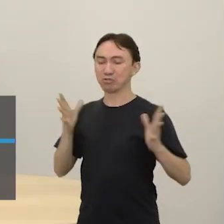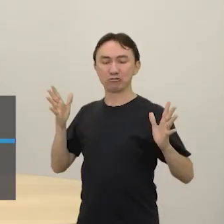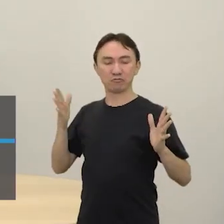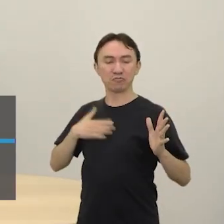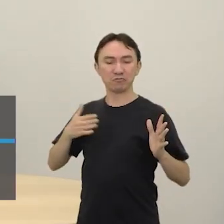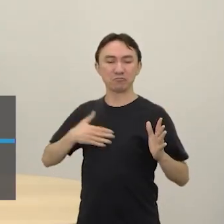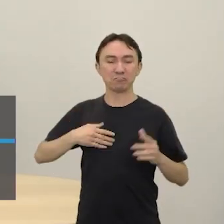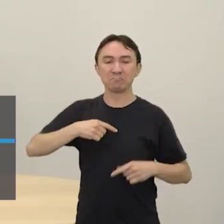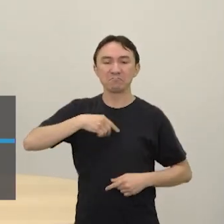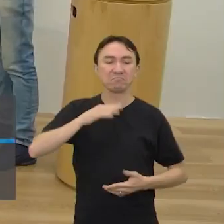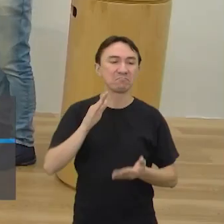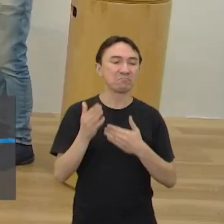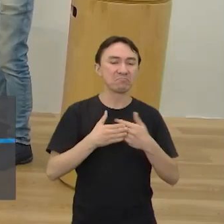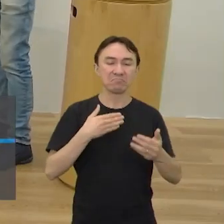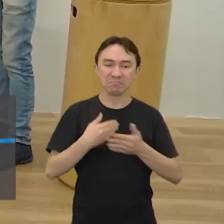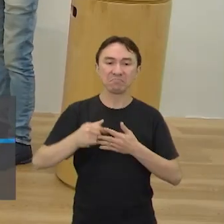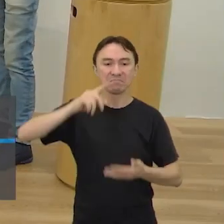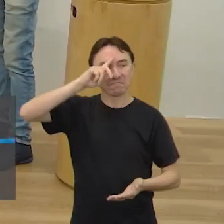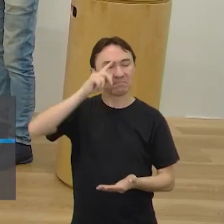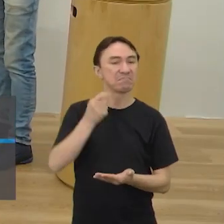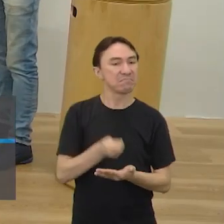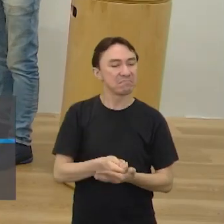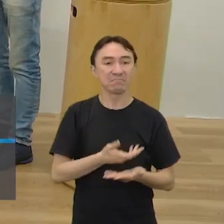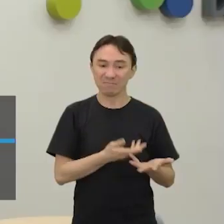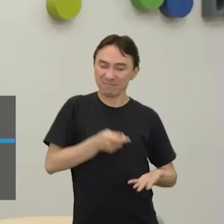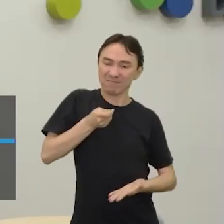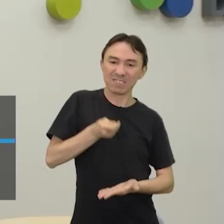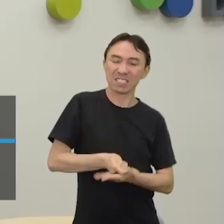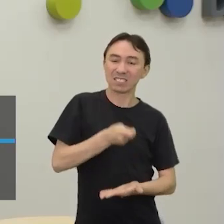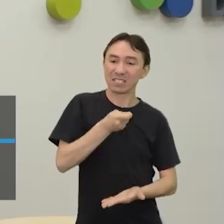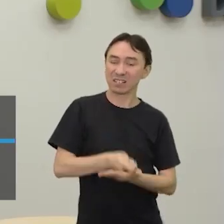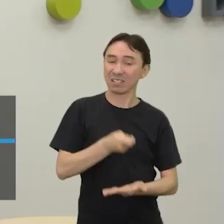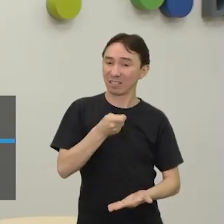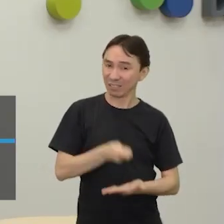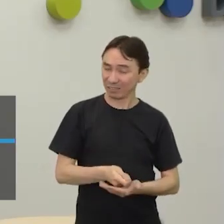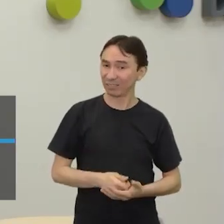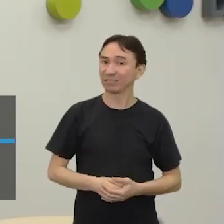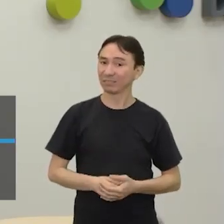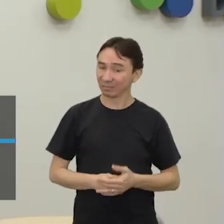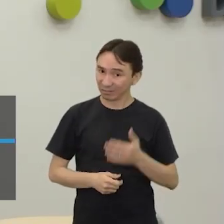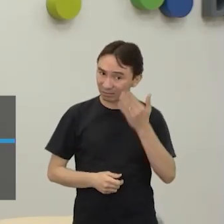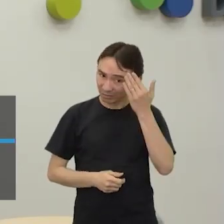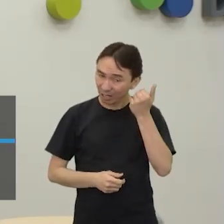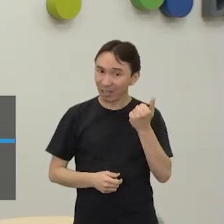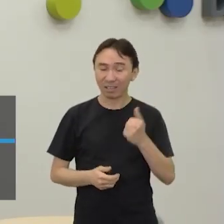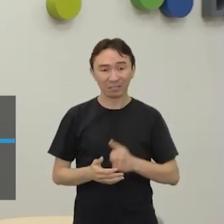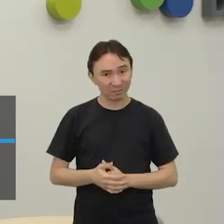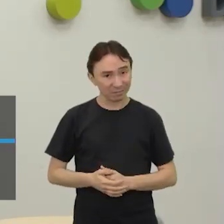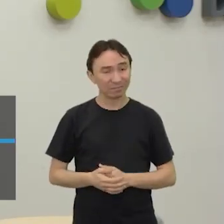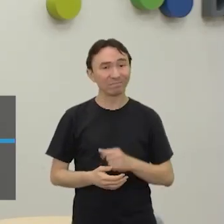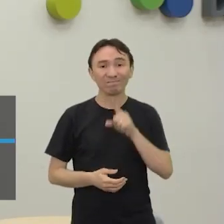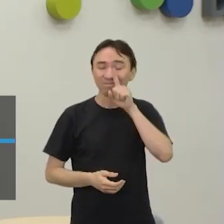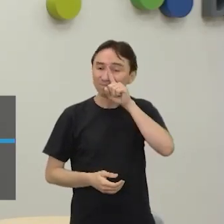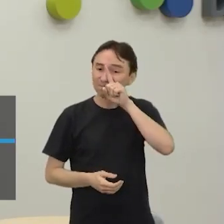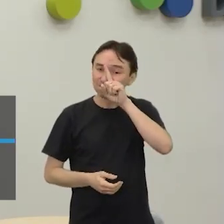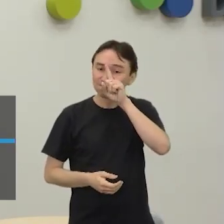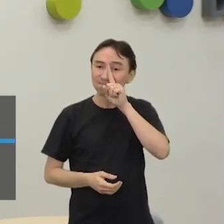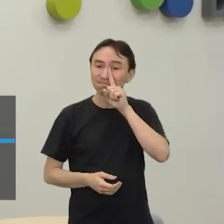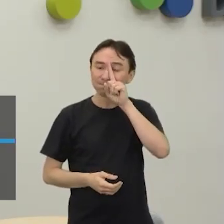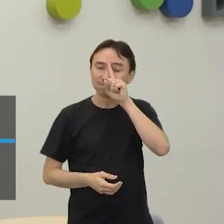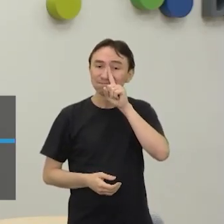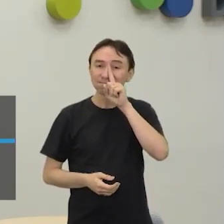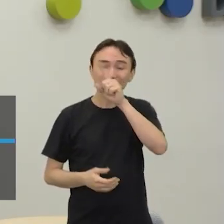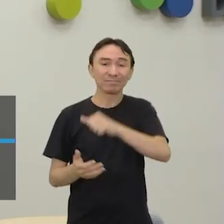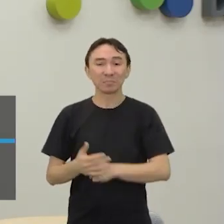antemão. E isso a gente sabe desde o Iluminismo, que é extremamente arriscado, porque uma pessoa